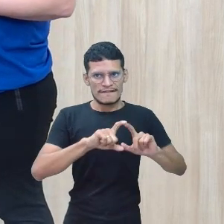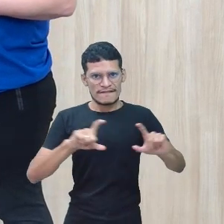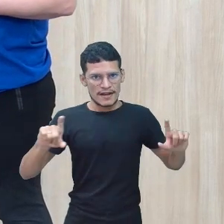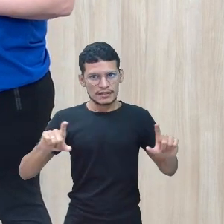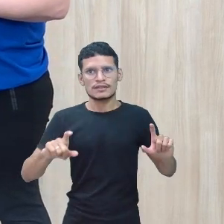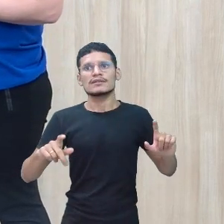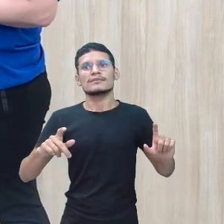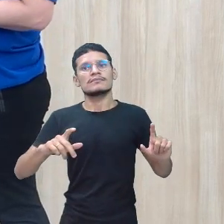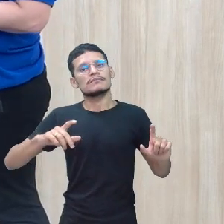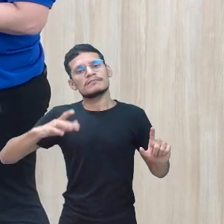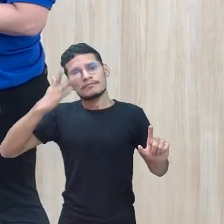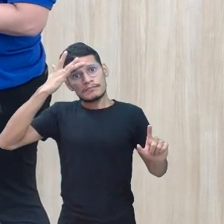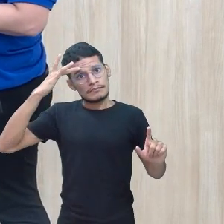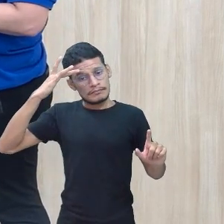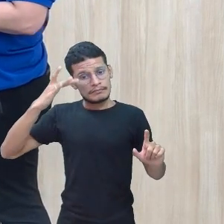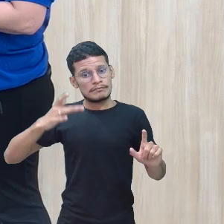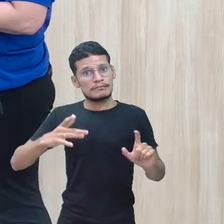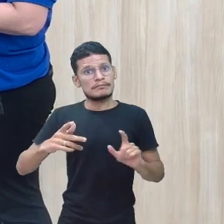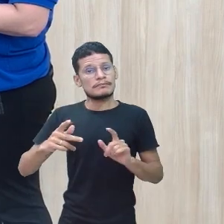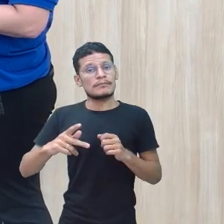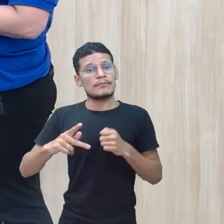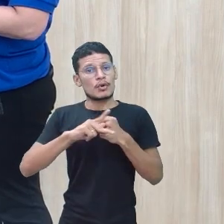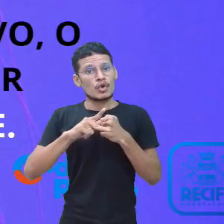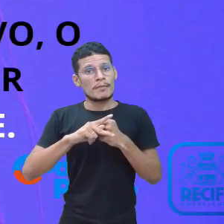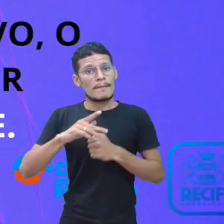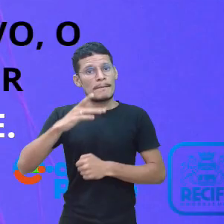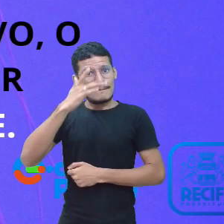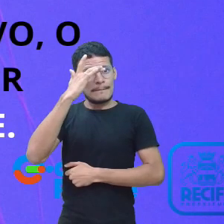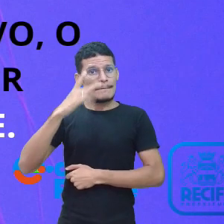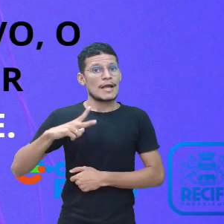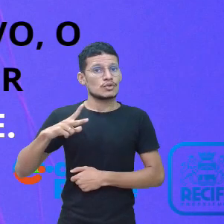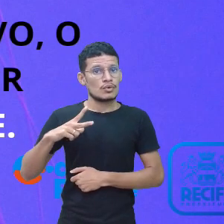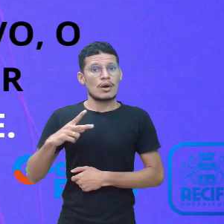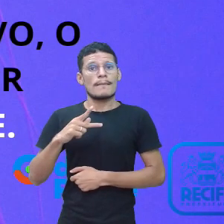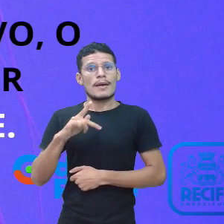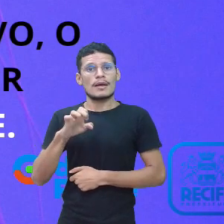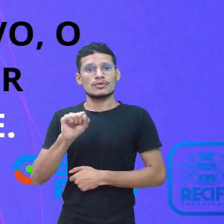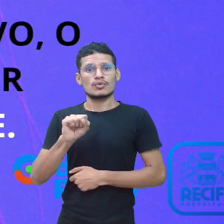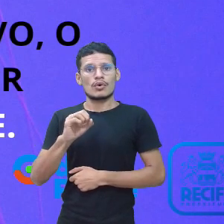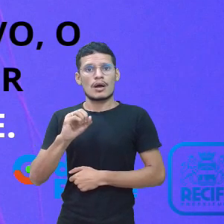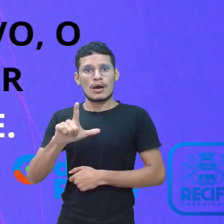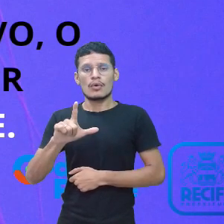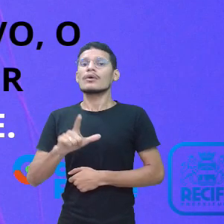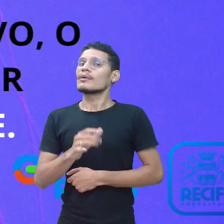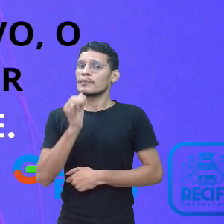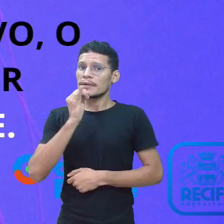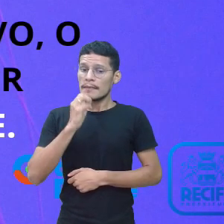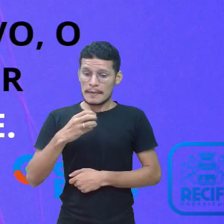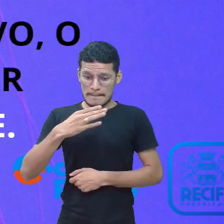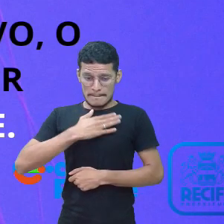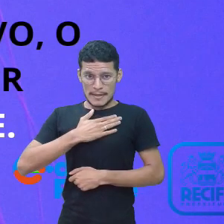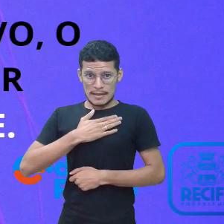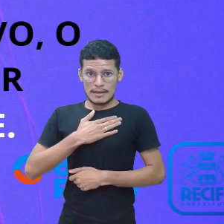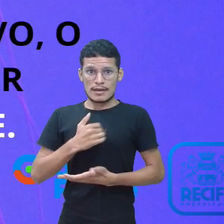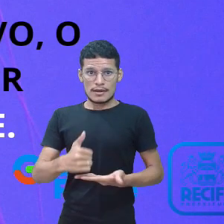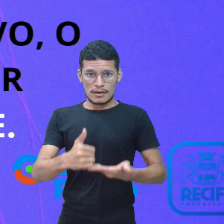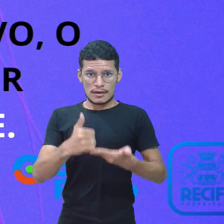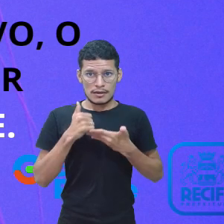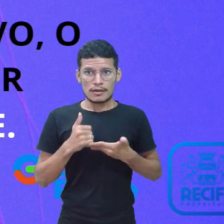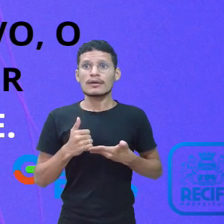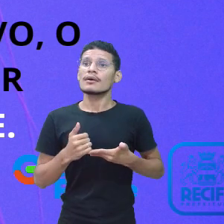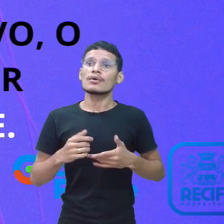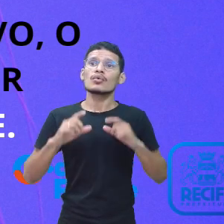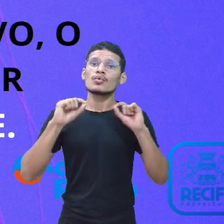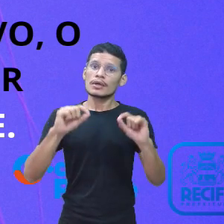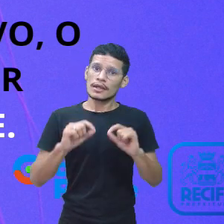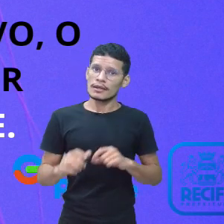O pronome pessoal, né? Me ajudavam, não é? A referência, não é? Desse